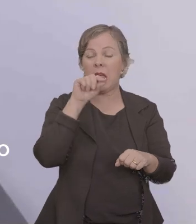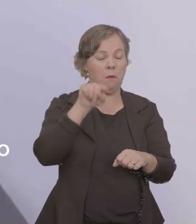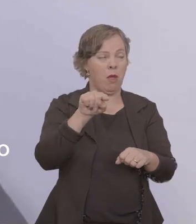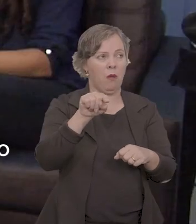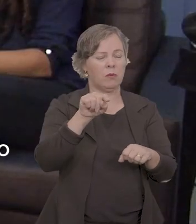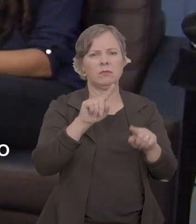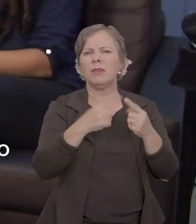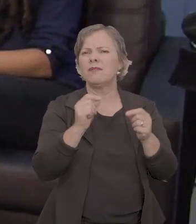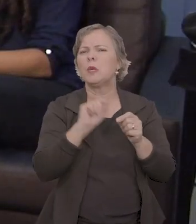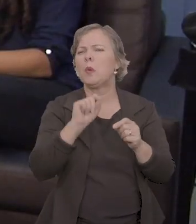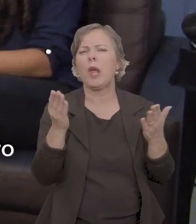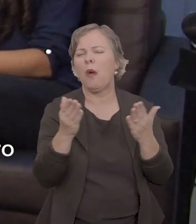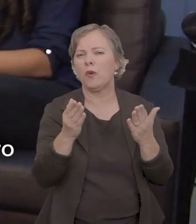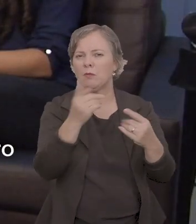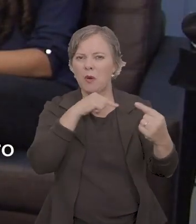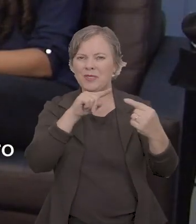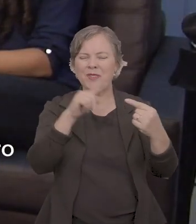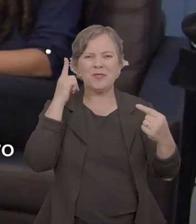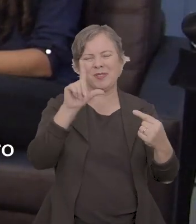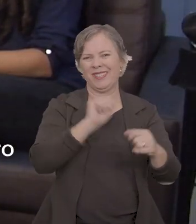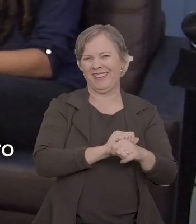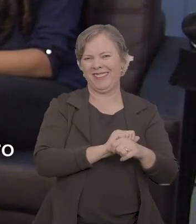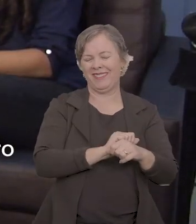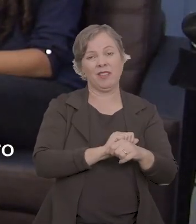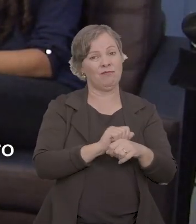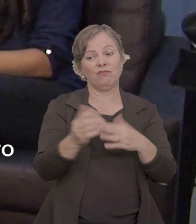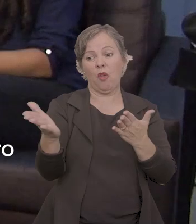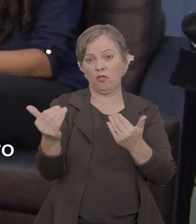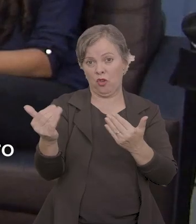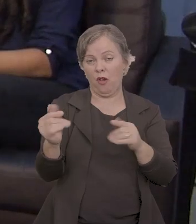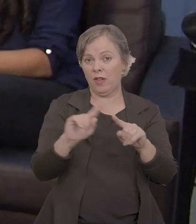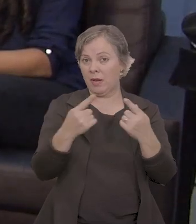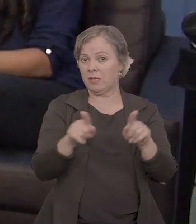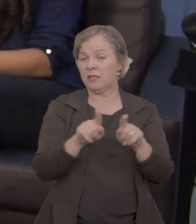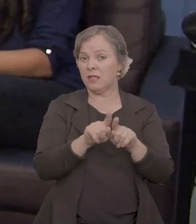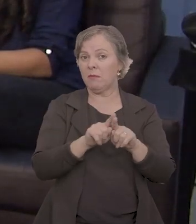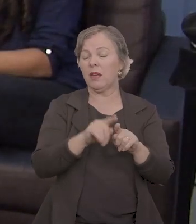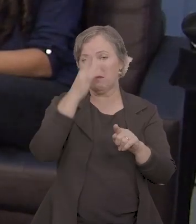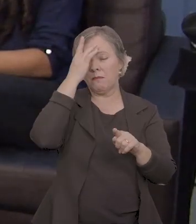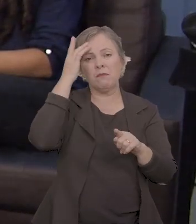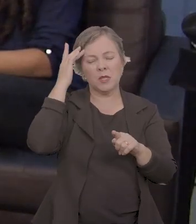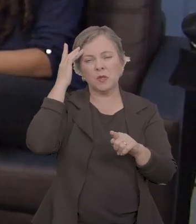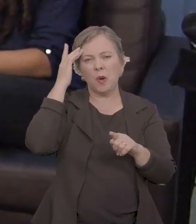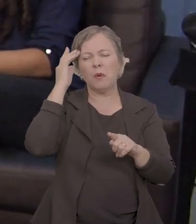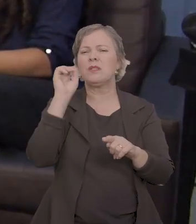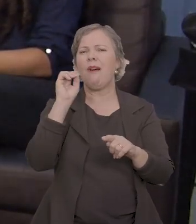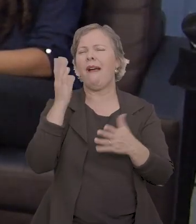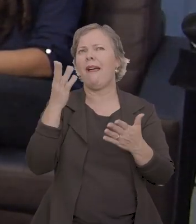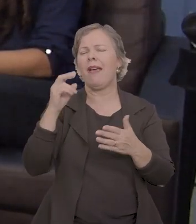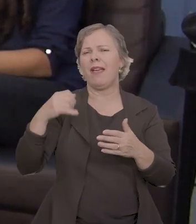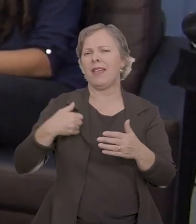para atingir esse objetivo? Né? Não só para os perfis mais jovens, mais uma vez reitero, mas para essas pessoas, né, que são do